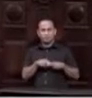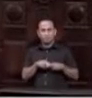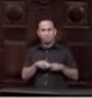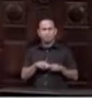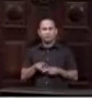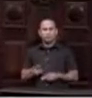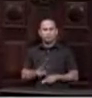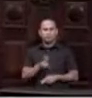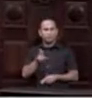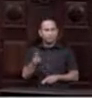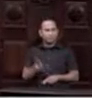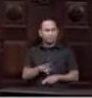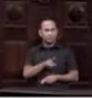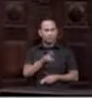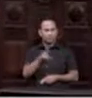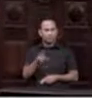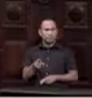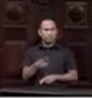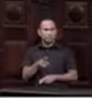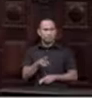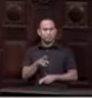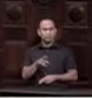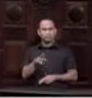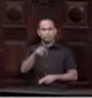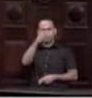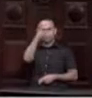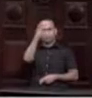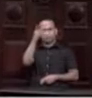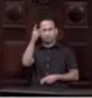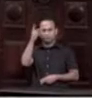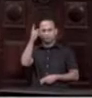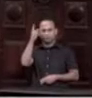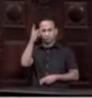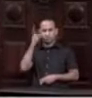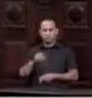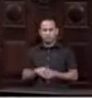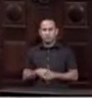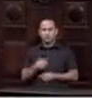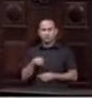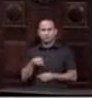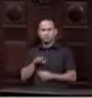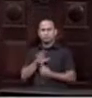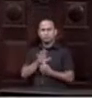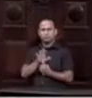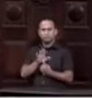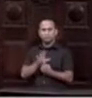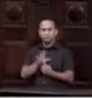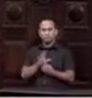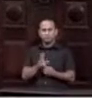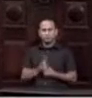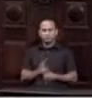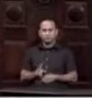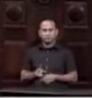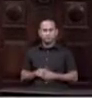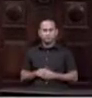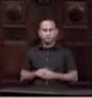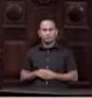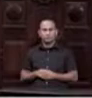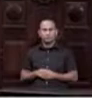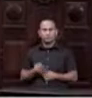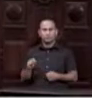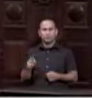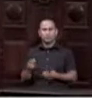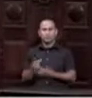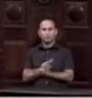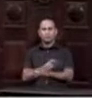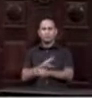do recurso público. Nós não deixamos de apontar seguidamente a situação